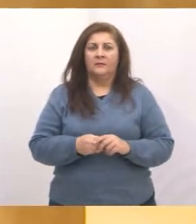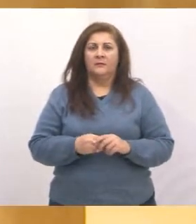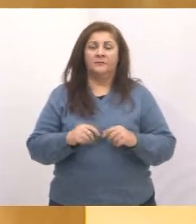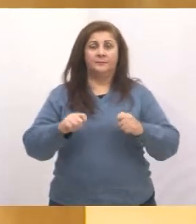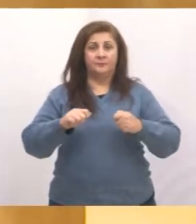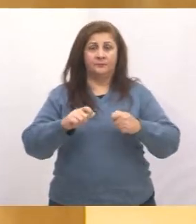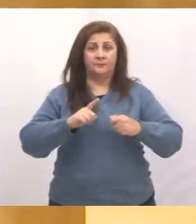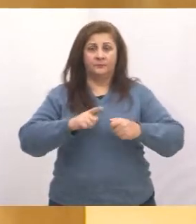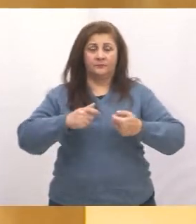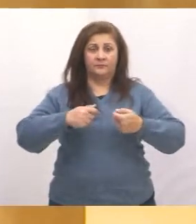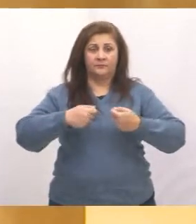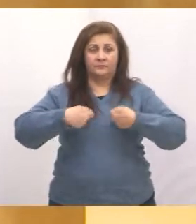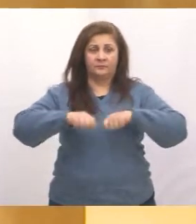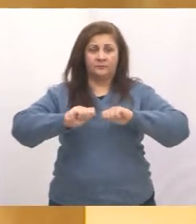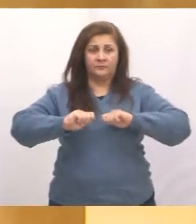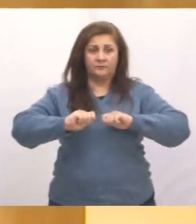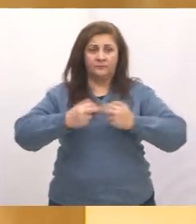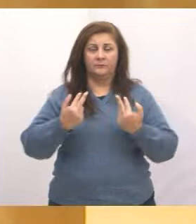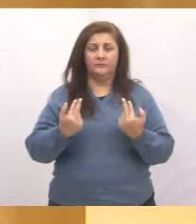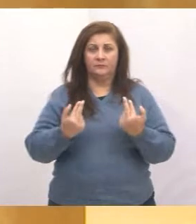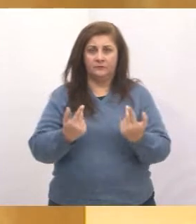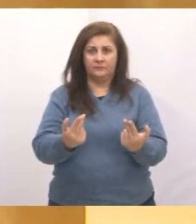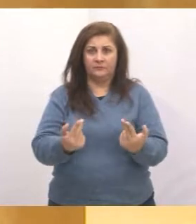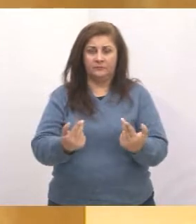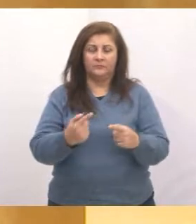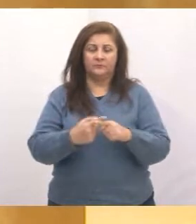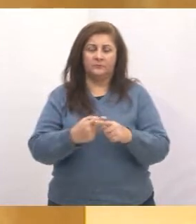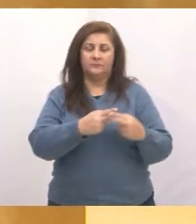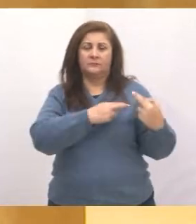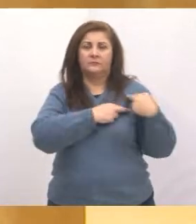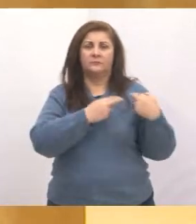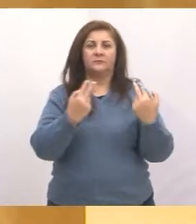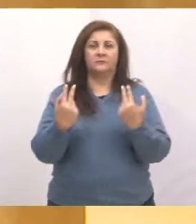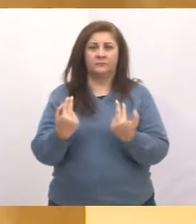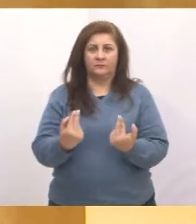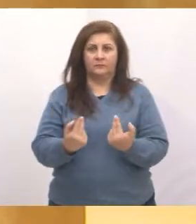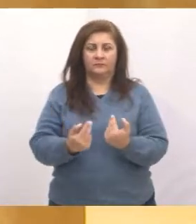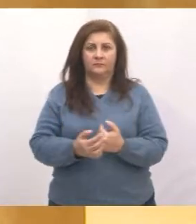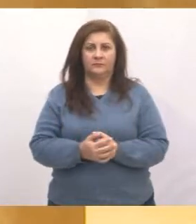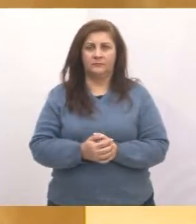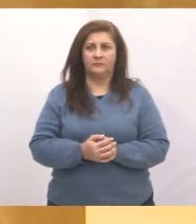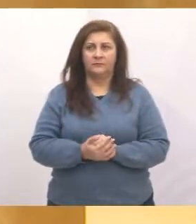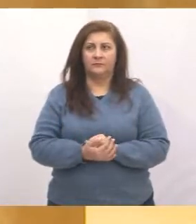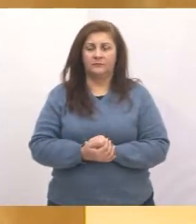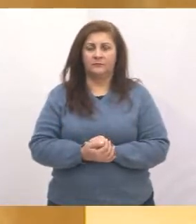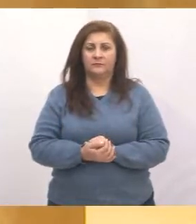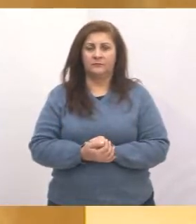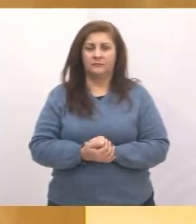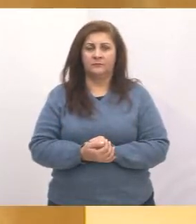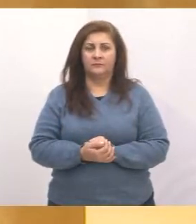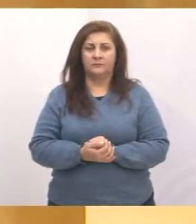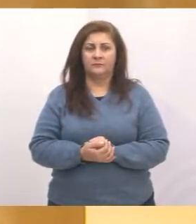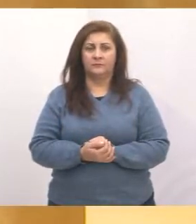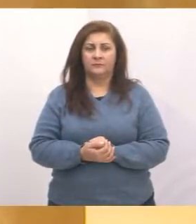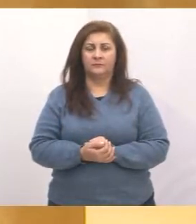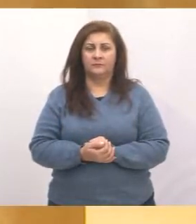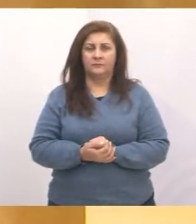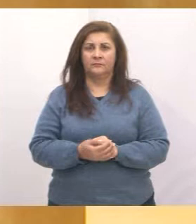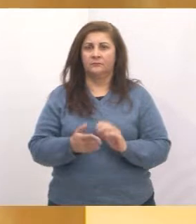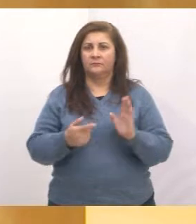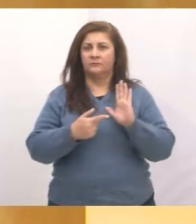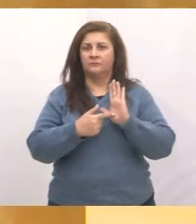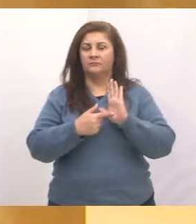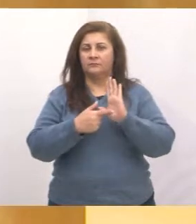idênticas frente ao mesmo grau de responsabilidade exigido. Assim, diante do novo